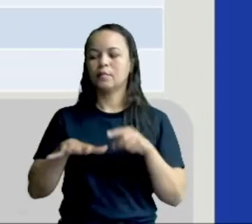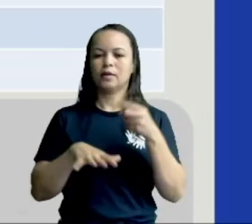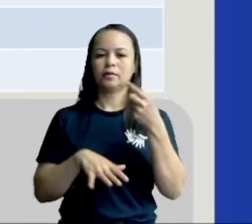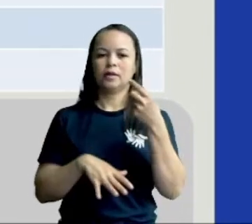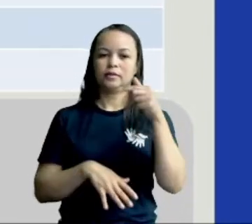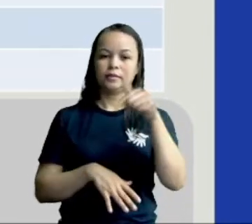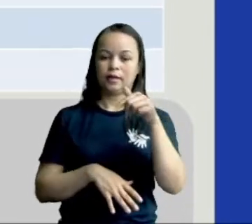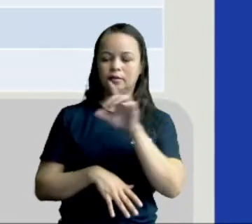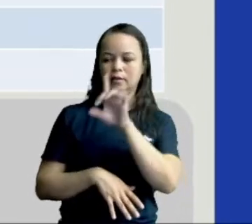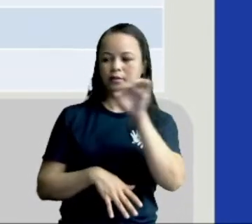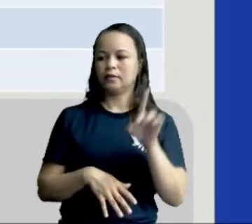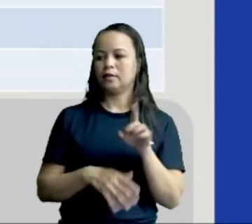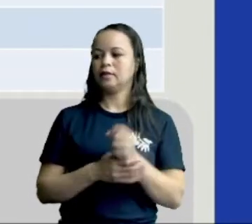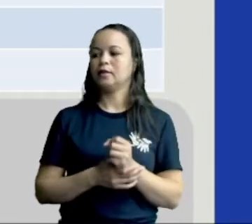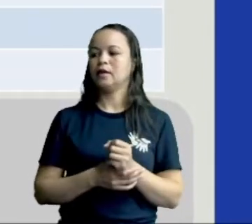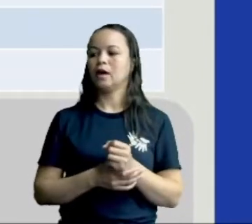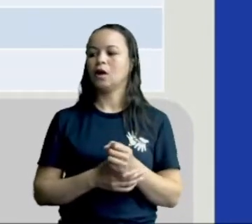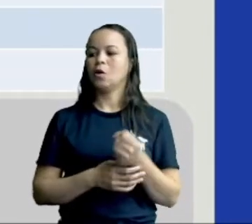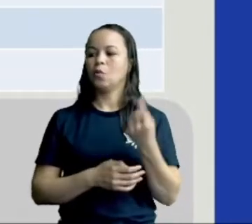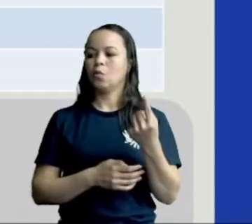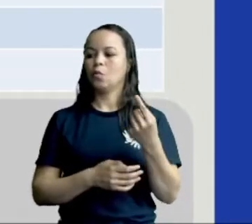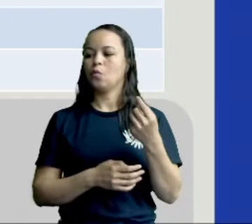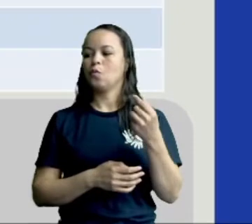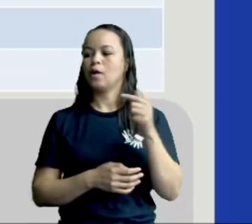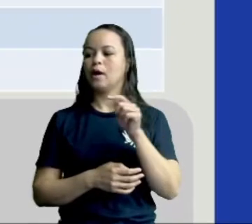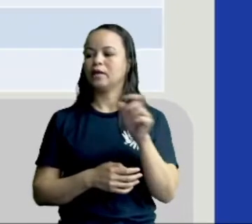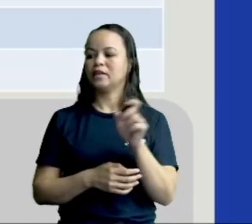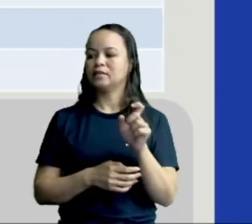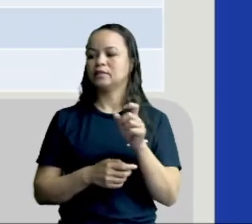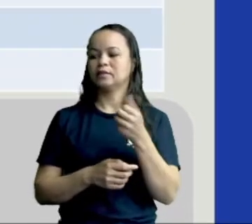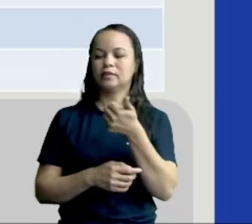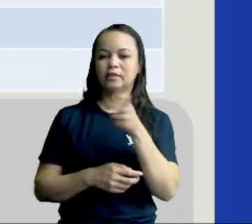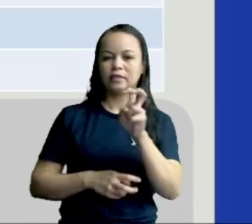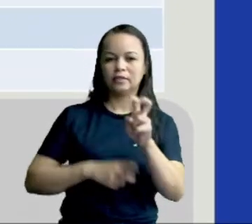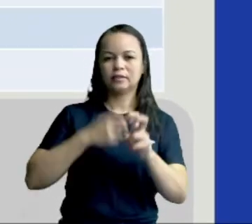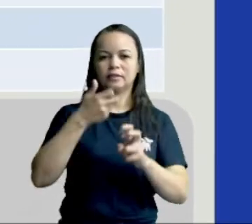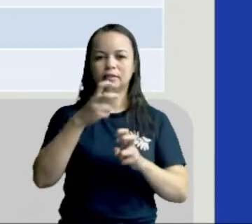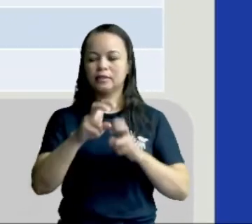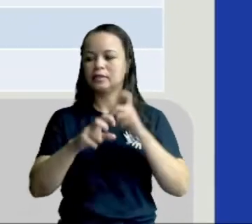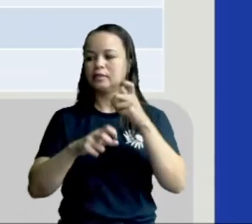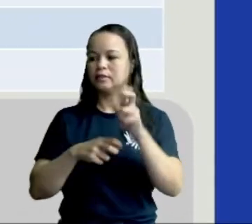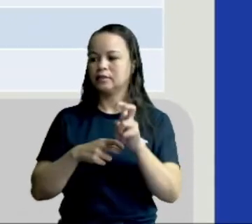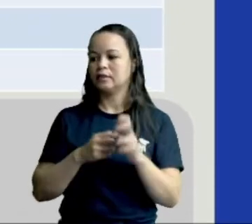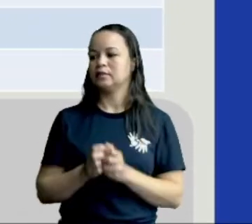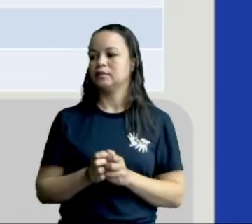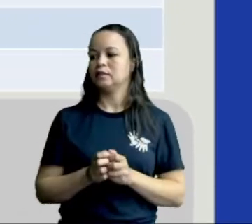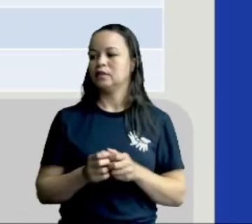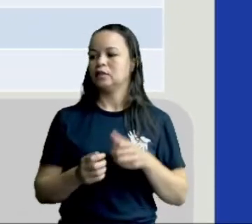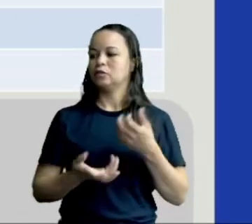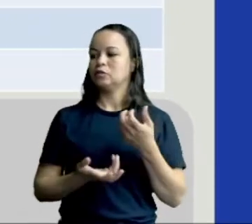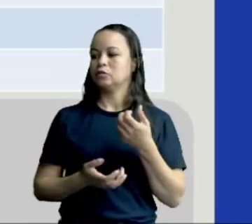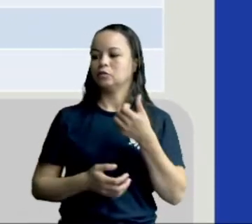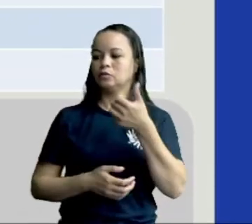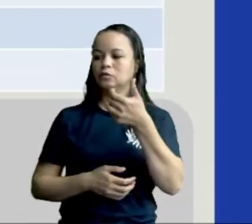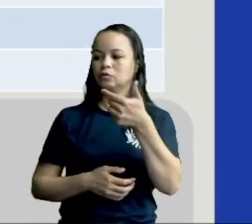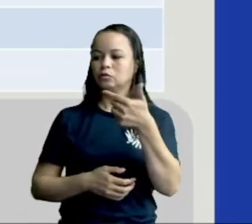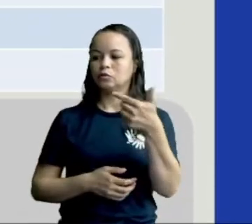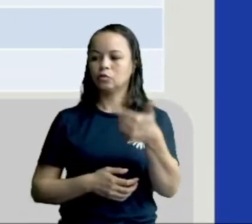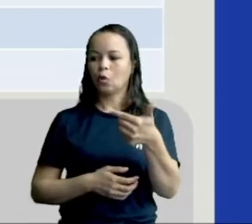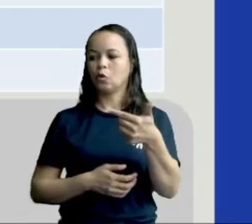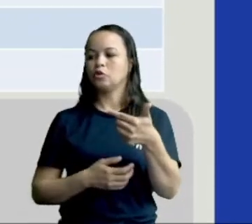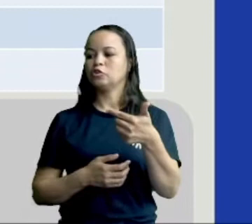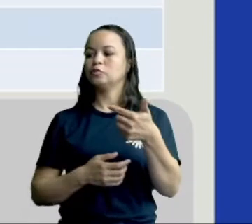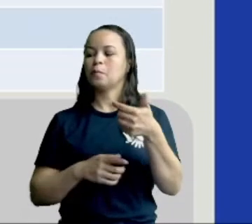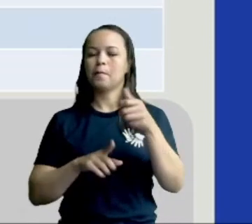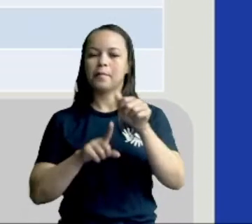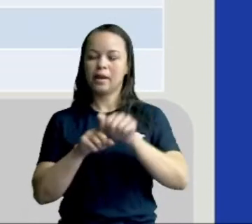trimestre, 3 meses, um semestre, 6 meses. Um ano, 365 dias ou 12 meses.